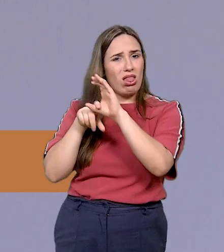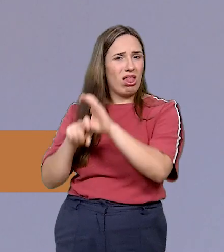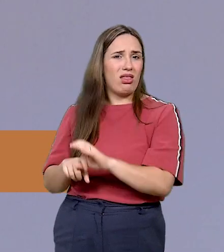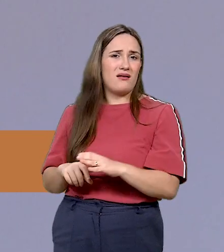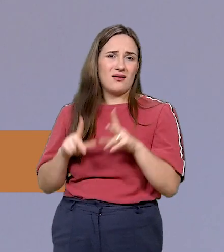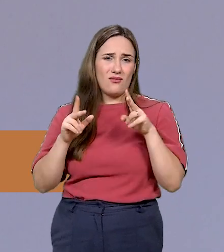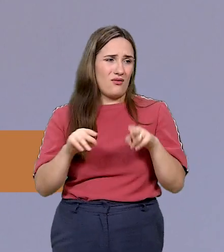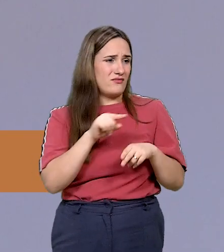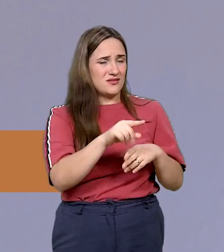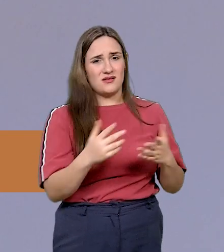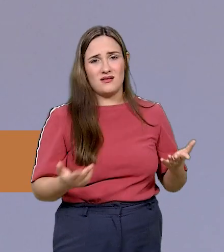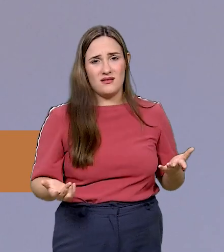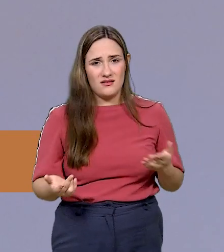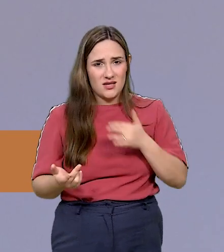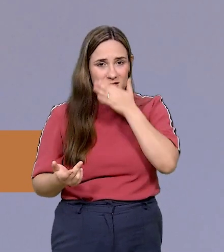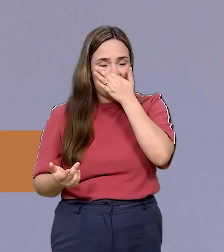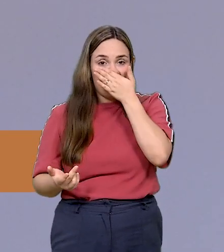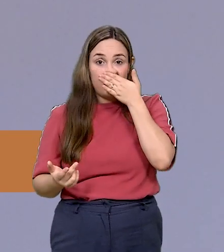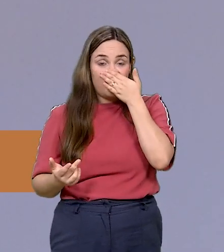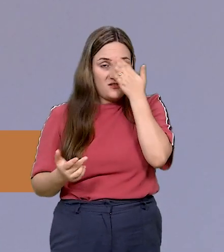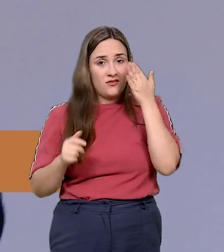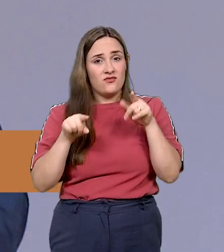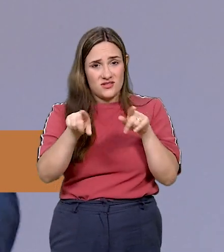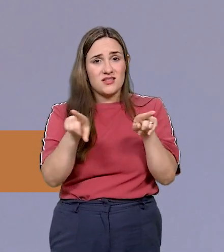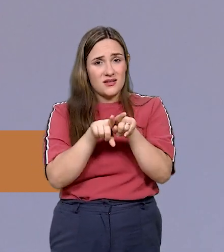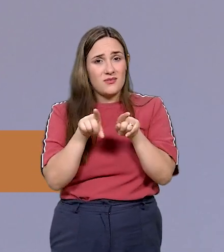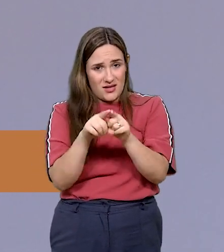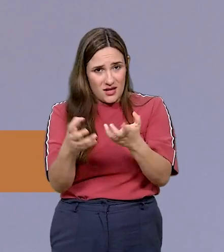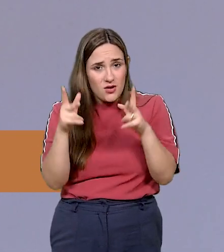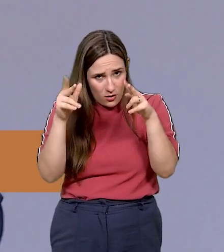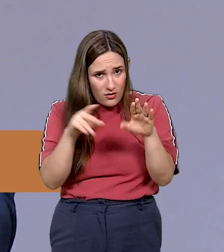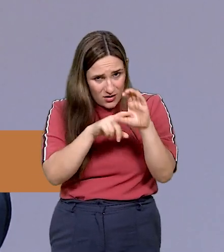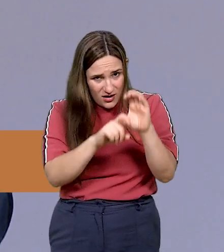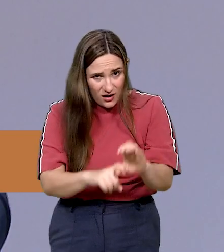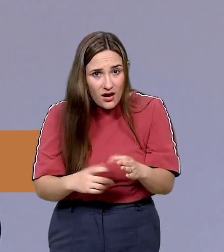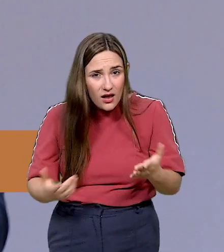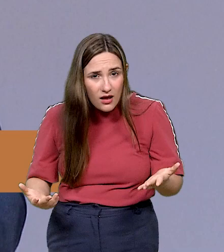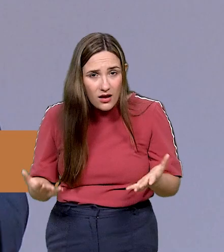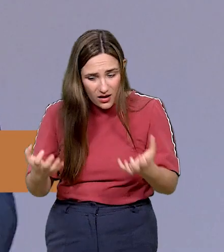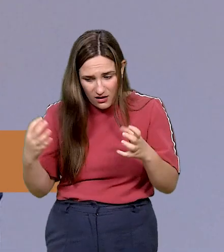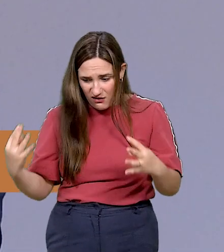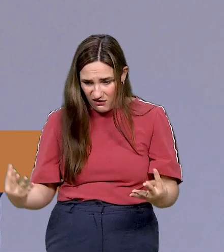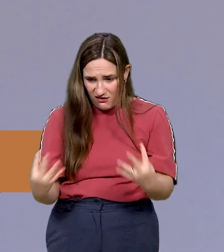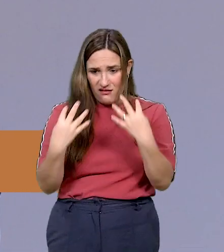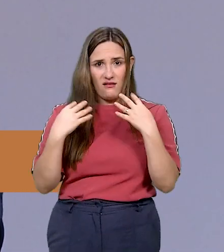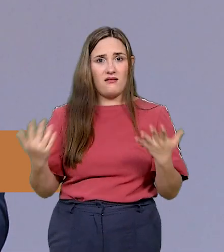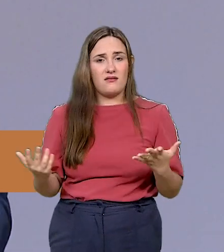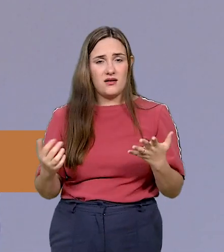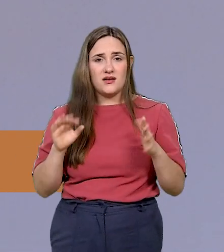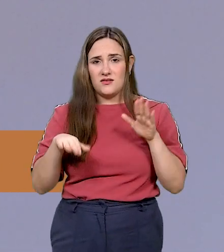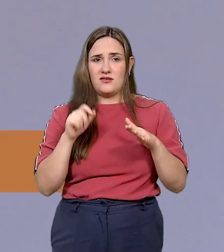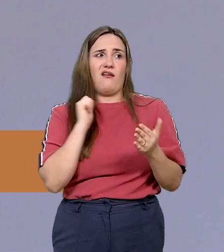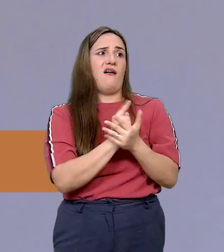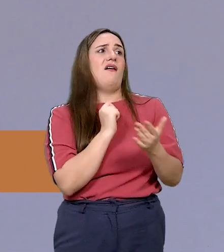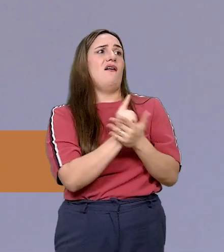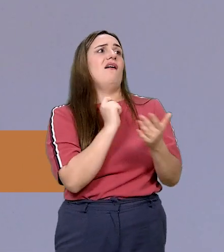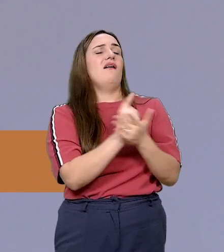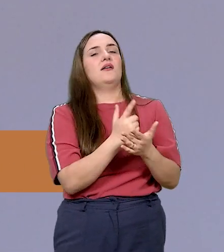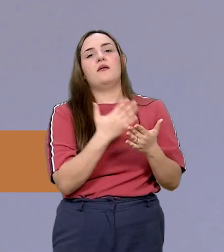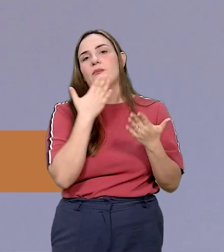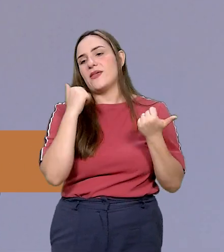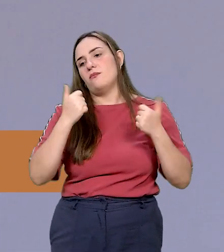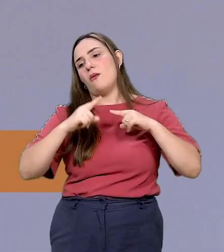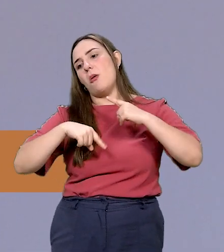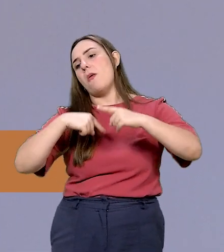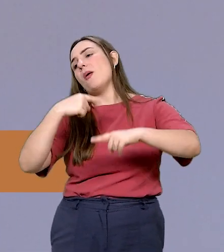a pessoa está extremamente endividada, mas você está querendo se comparar ao vizinho, querendo aparecer e ser reconhecido pelo vizinho, você também compra e acaba